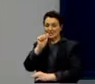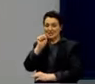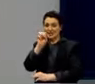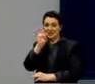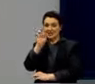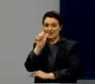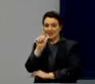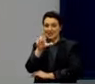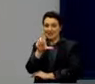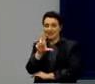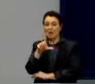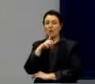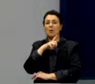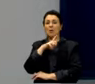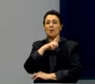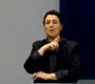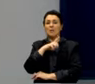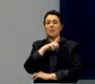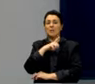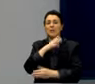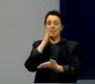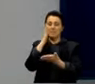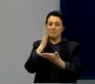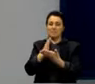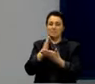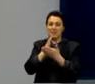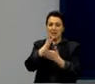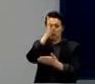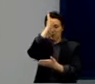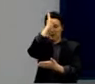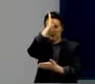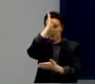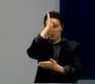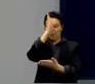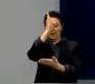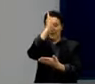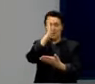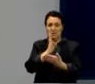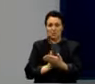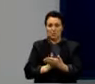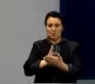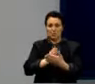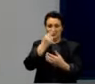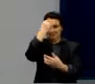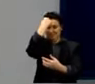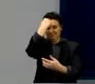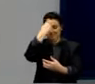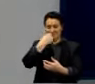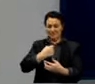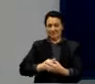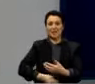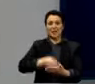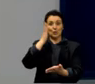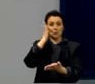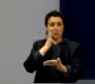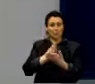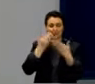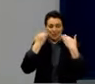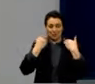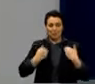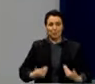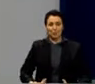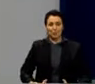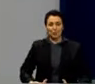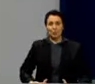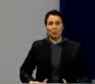Nós temos a posição, então, medial, que é mais ou menos no eixo do corpo, ó, bem no meio, e